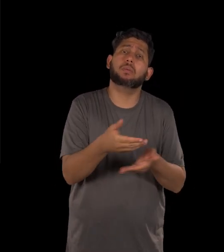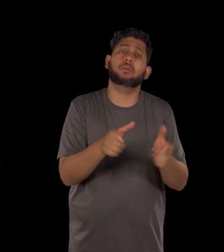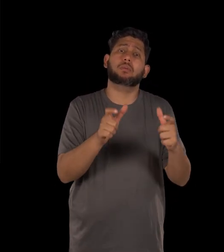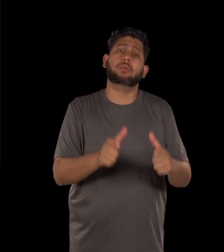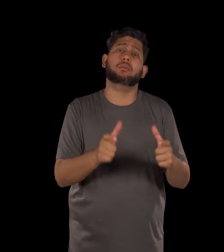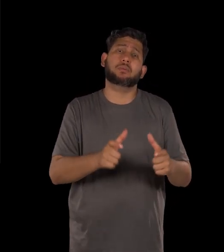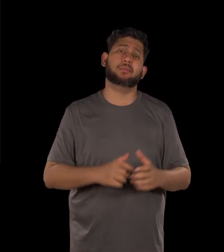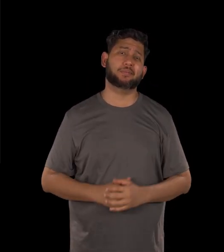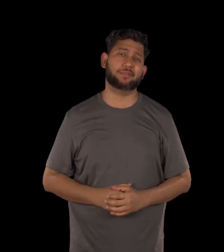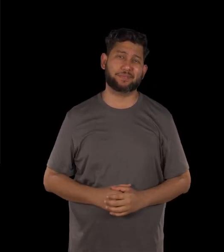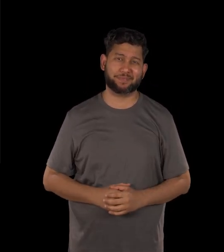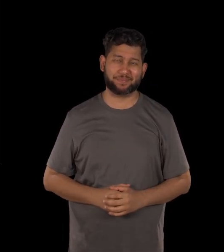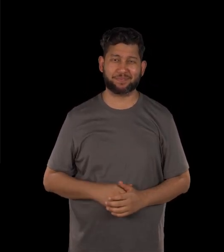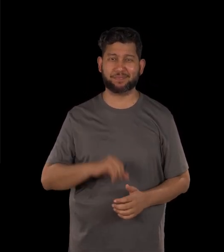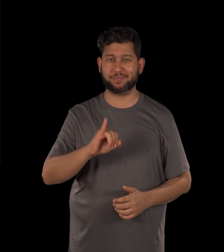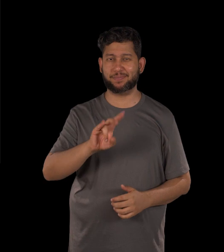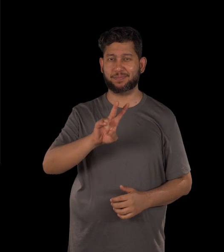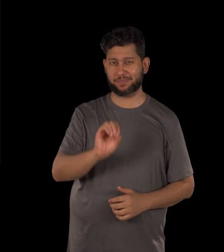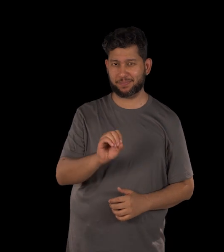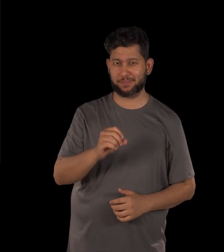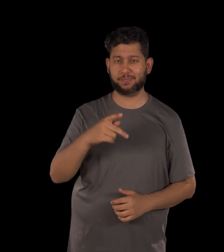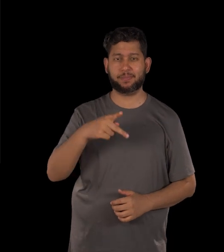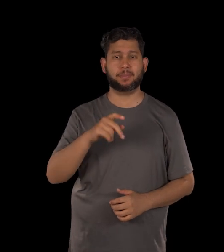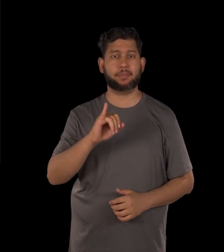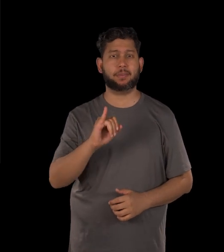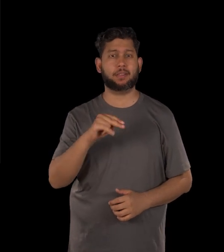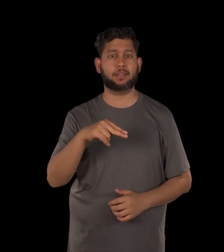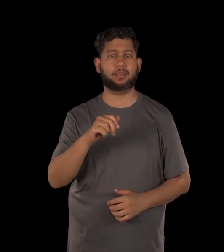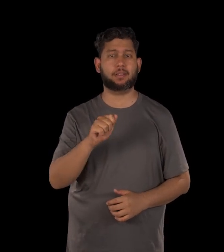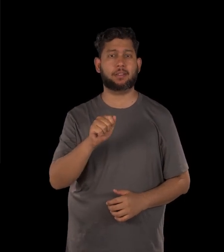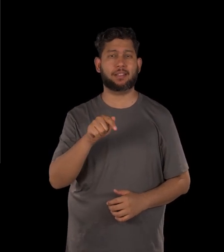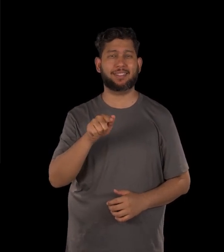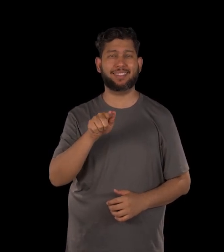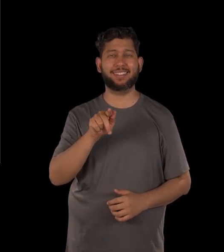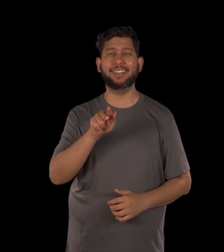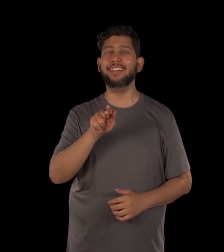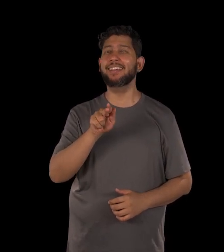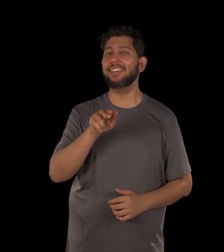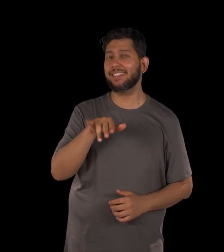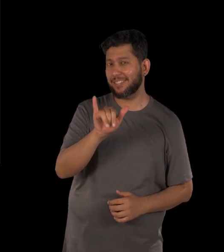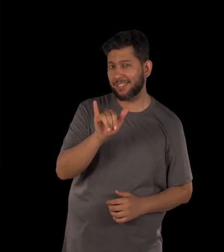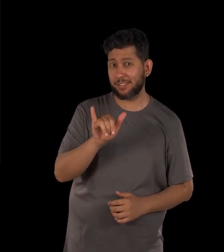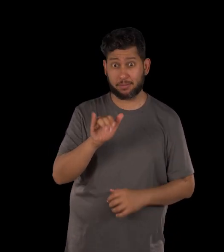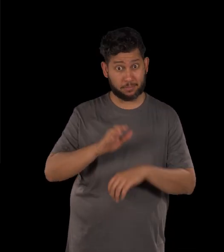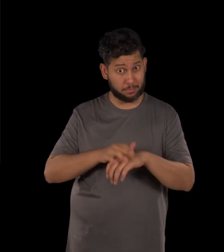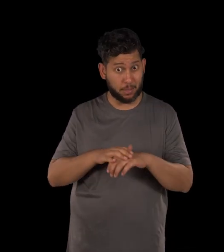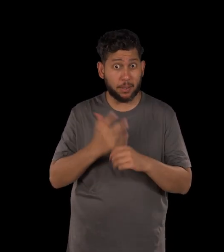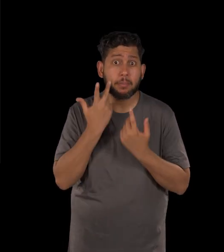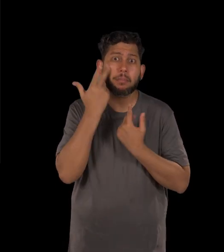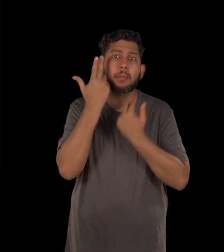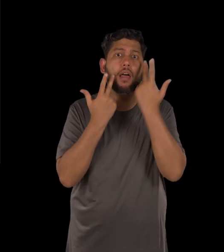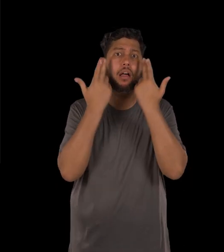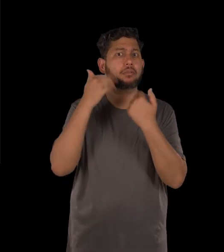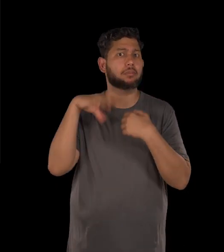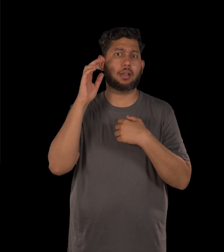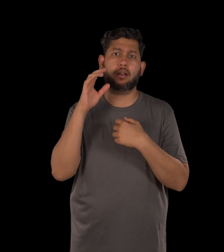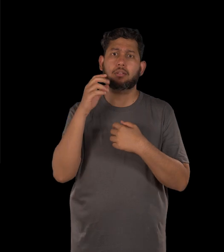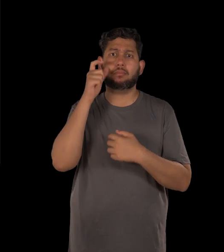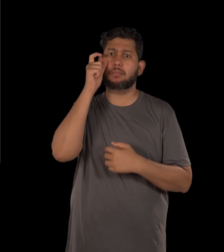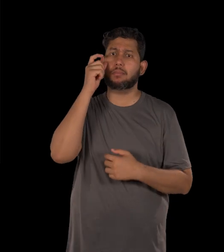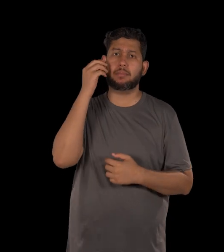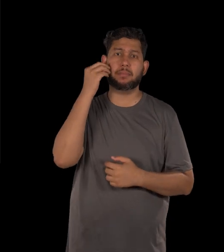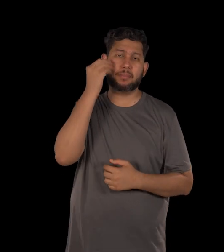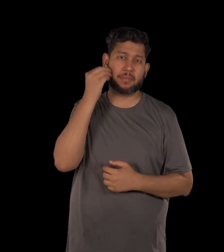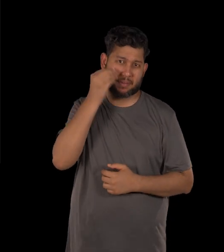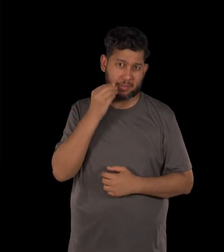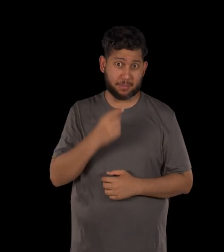Ivo Pitangui. A cirurgia plástica era sua vocação. Em 1960, ele assumiu a cirurgia geral